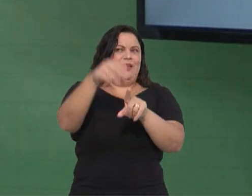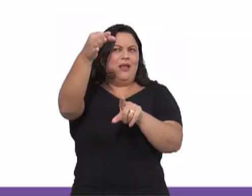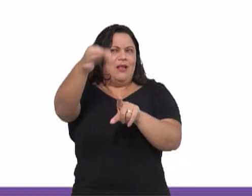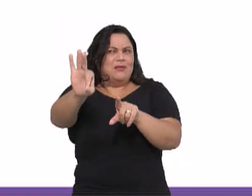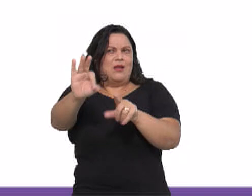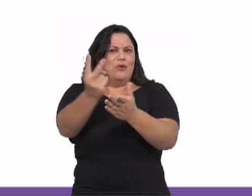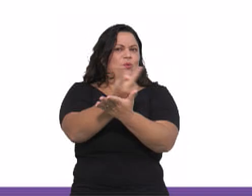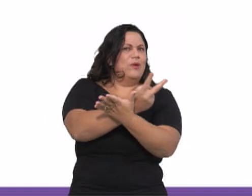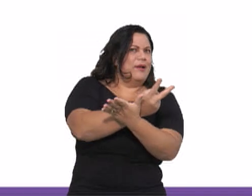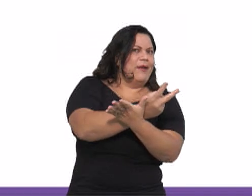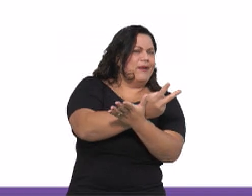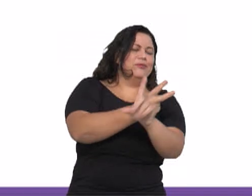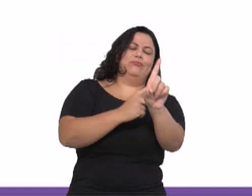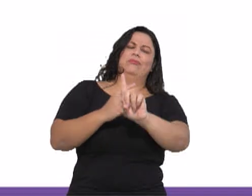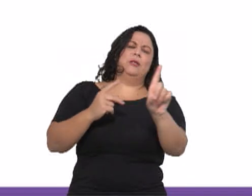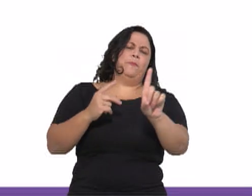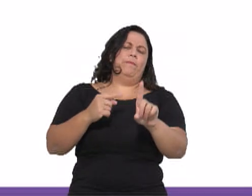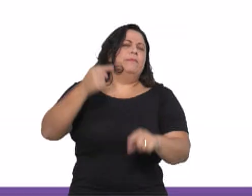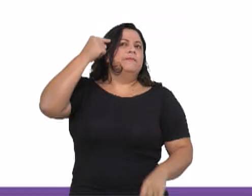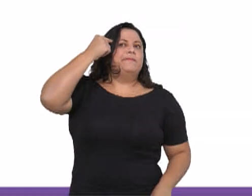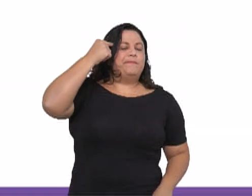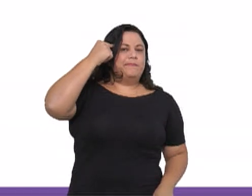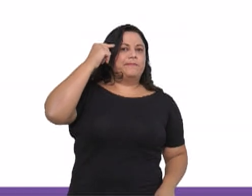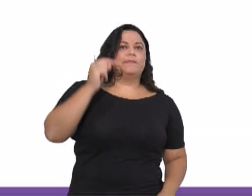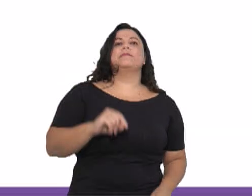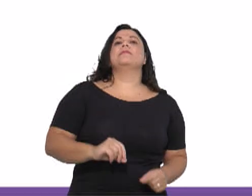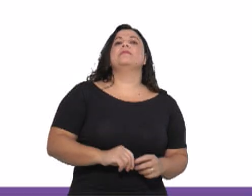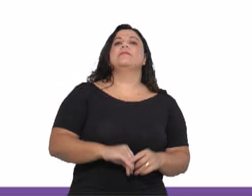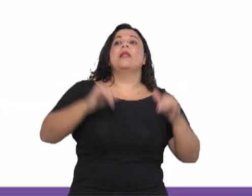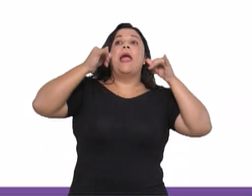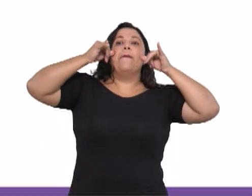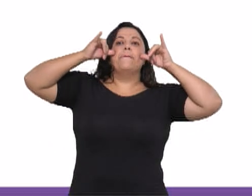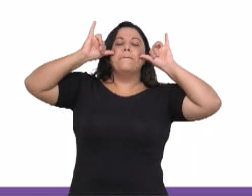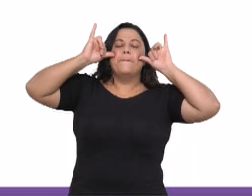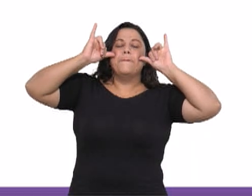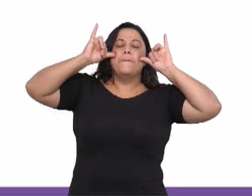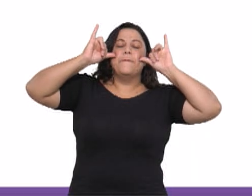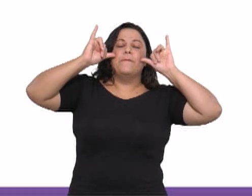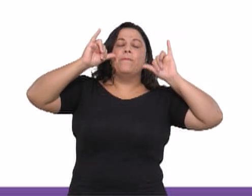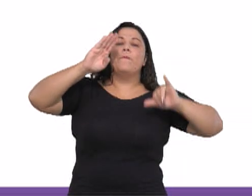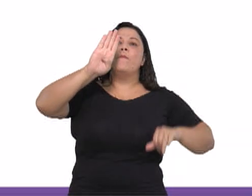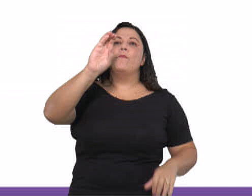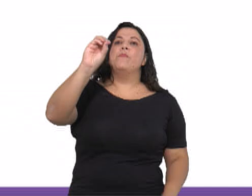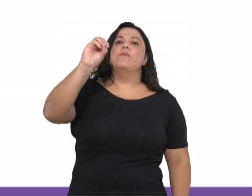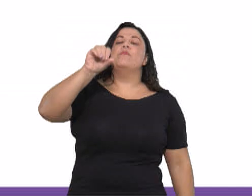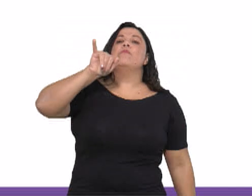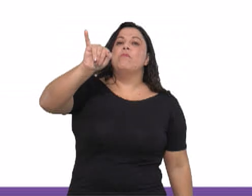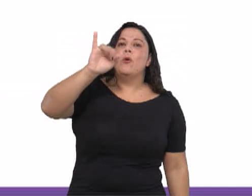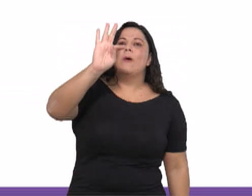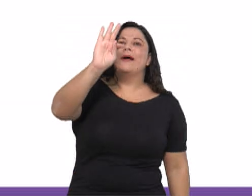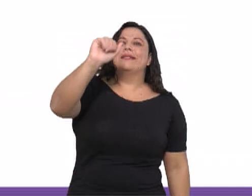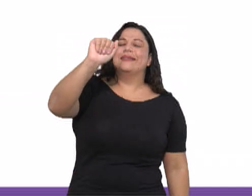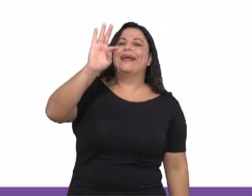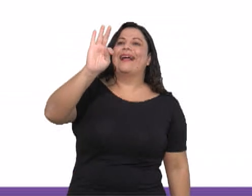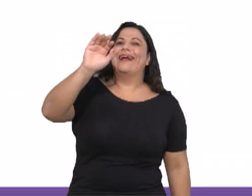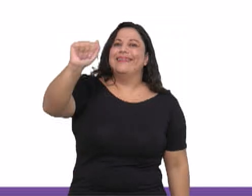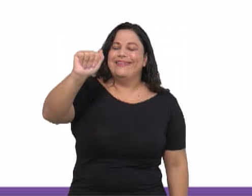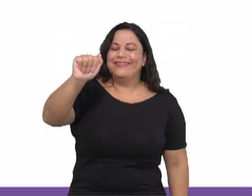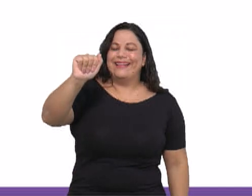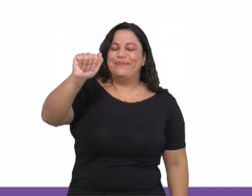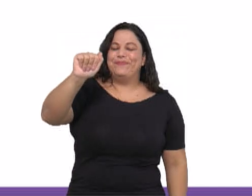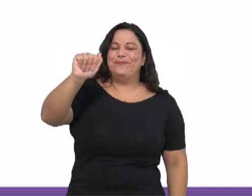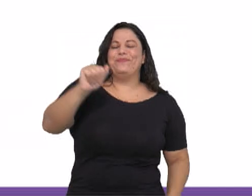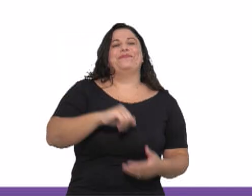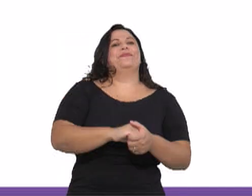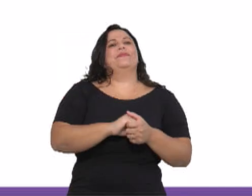comigo. Boitatá. Tatá é uma palavra guarani. Tataporã é o fogo sagrado. Então, uma